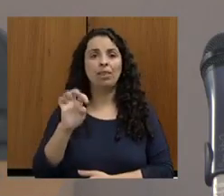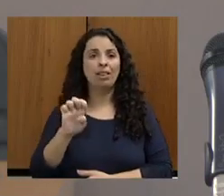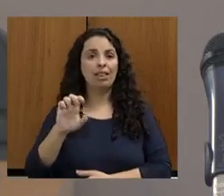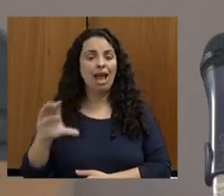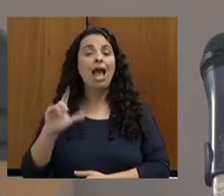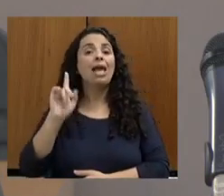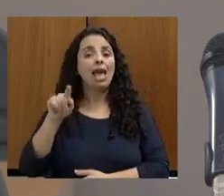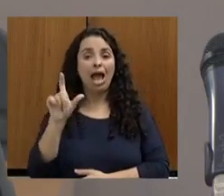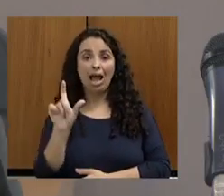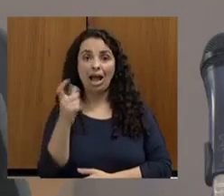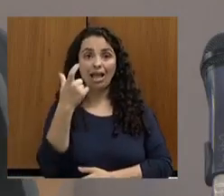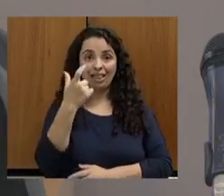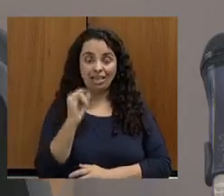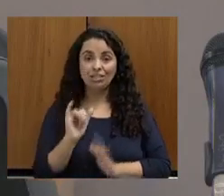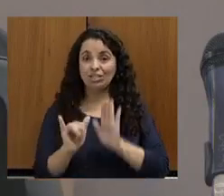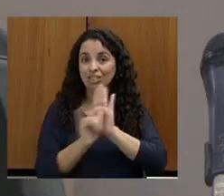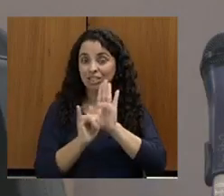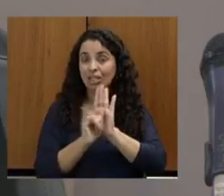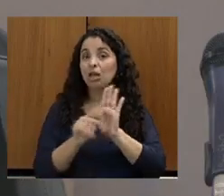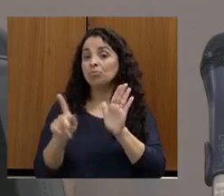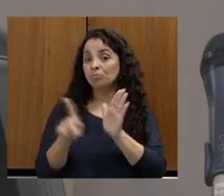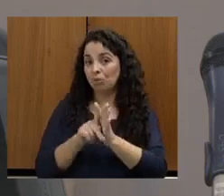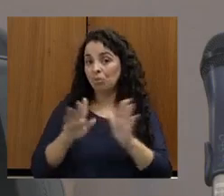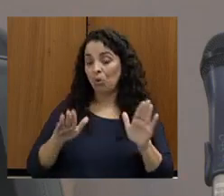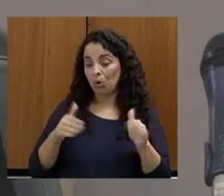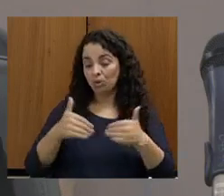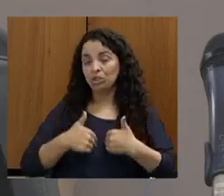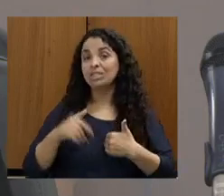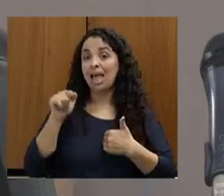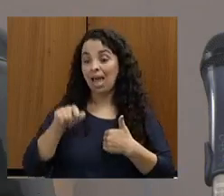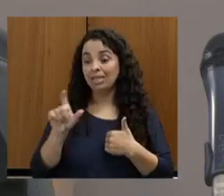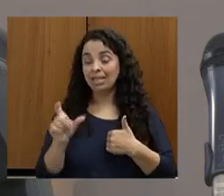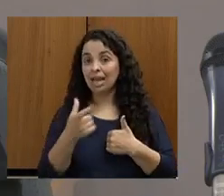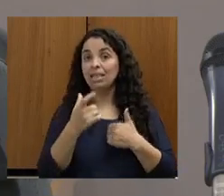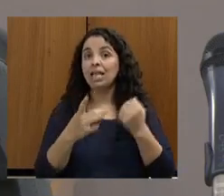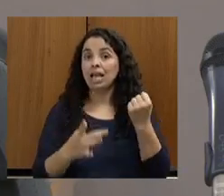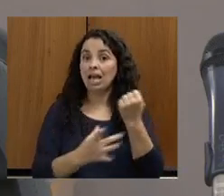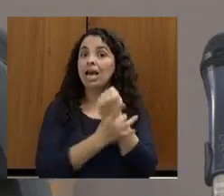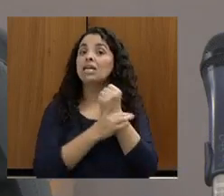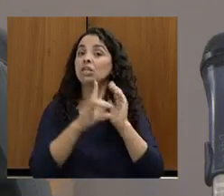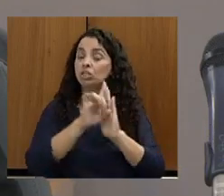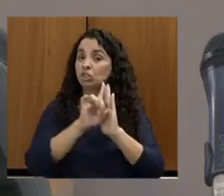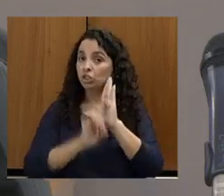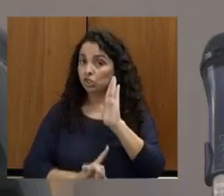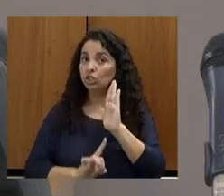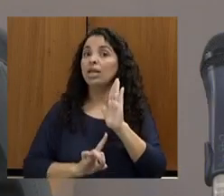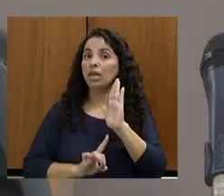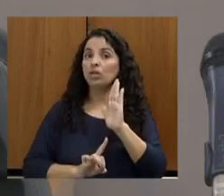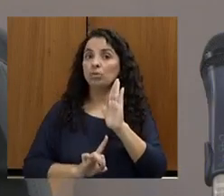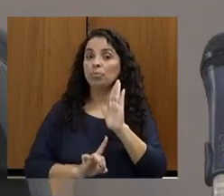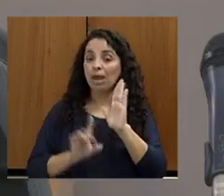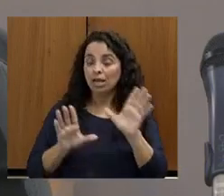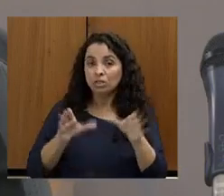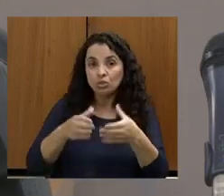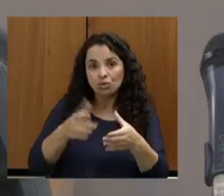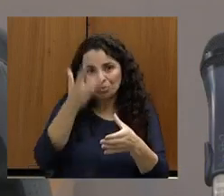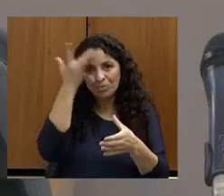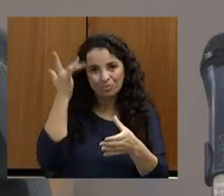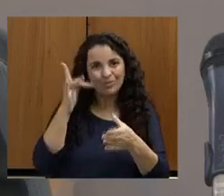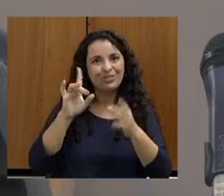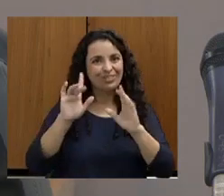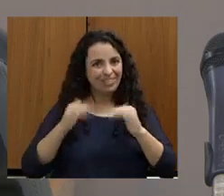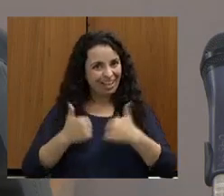com transtorno de espectro autista, que é uma carteira que visa garantir direitos para essas pessoas, tanto